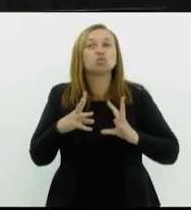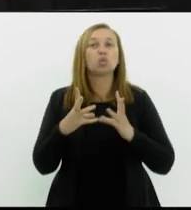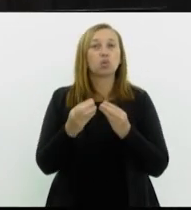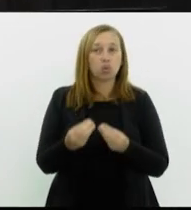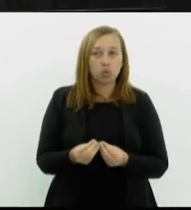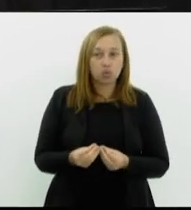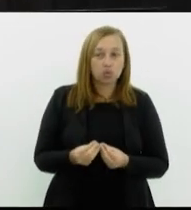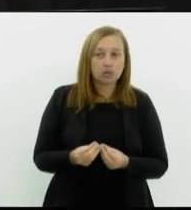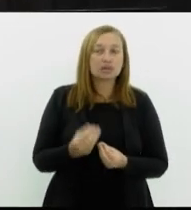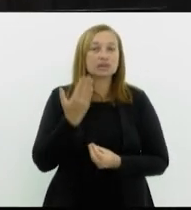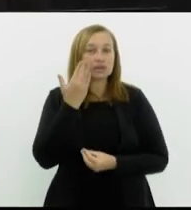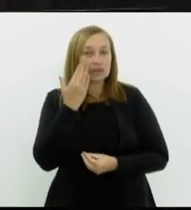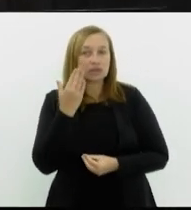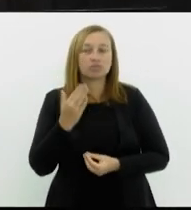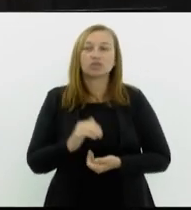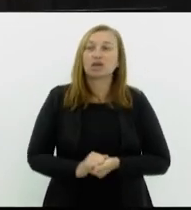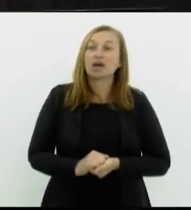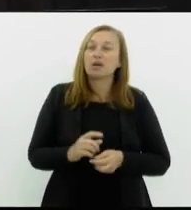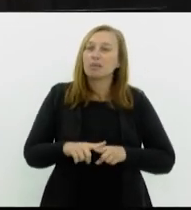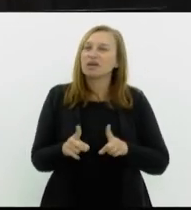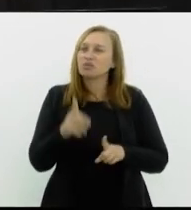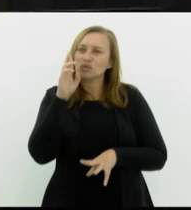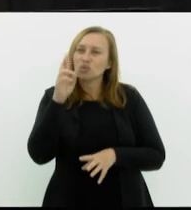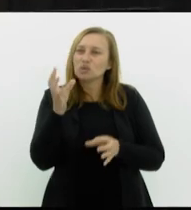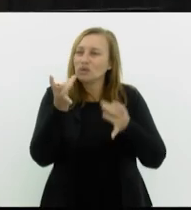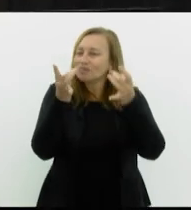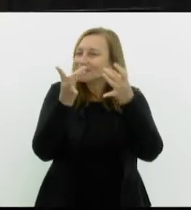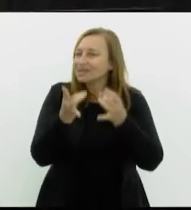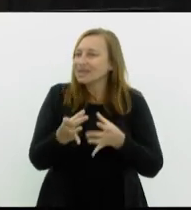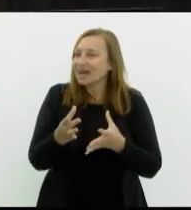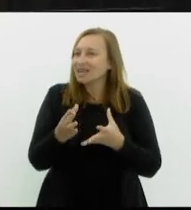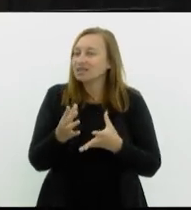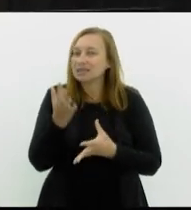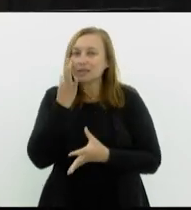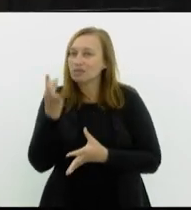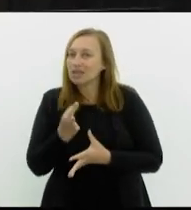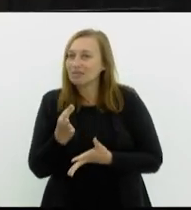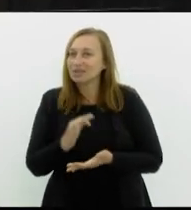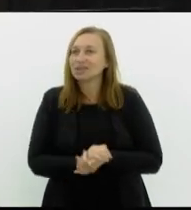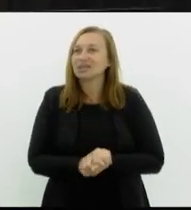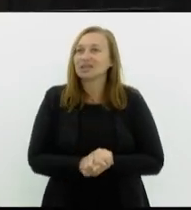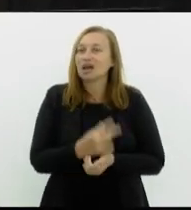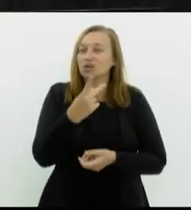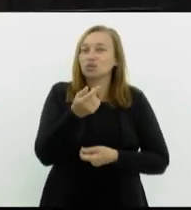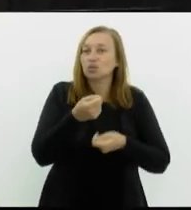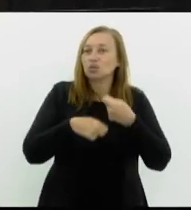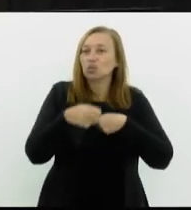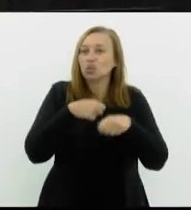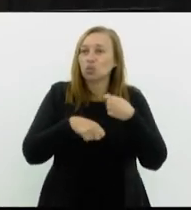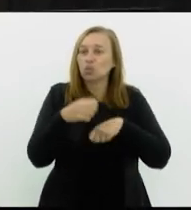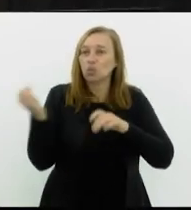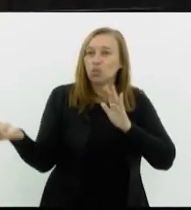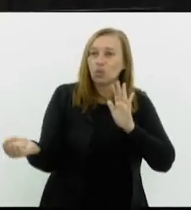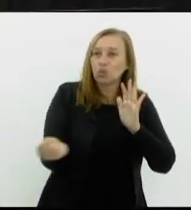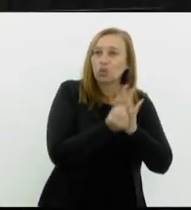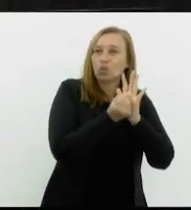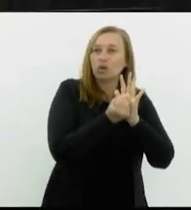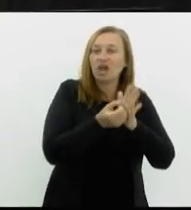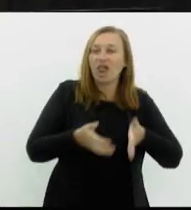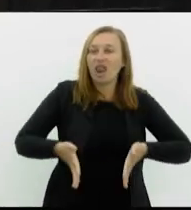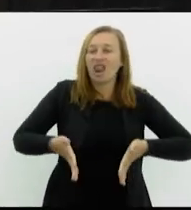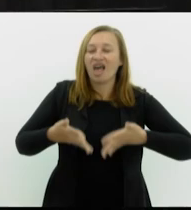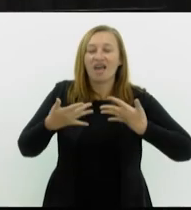todos entendemos e tal. Mas Vossa Excelência tem um detalhe que Vossa Excelência talvez não saiba. A sua administração vai ser marcada pela leveza.